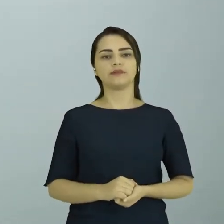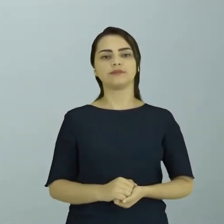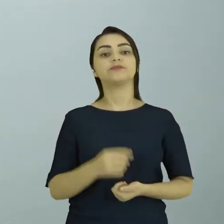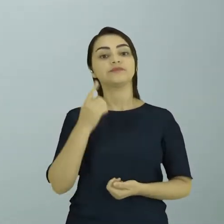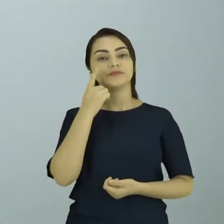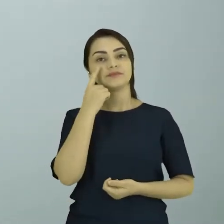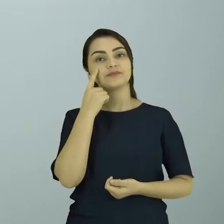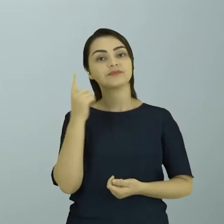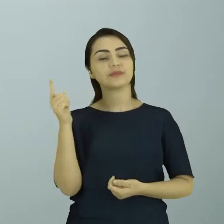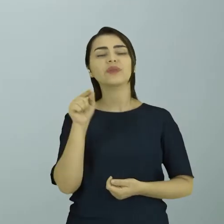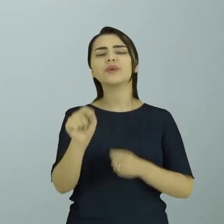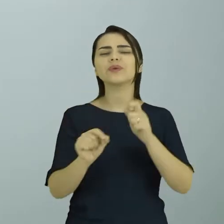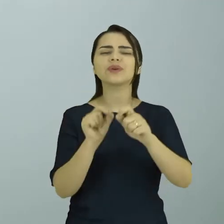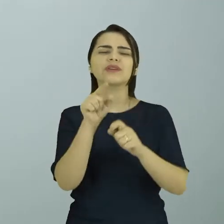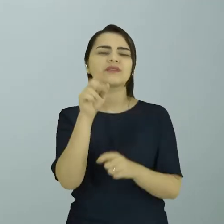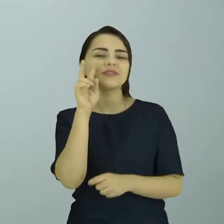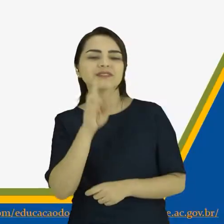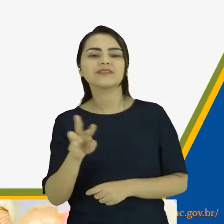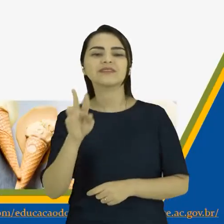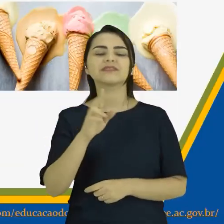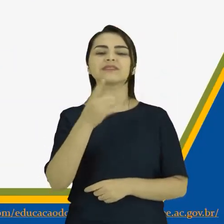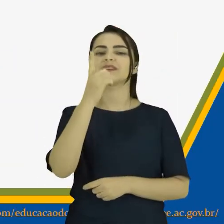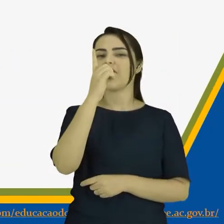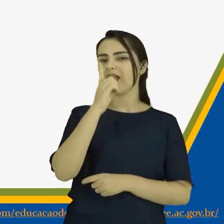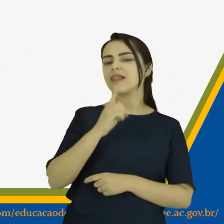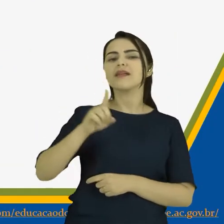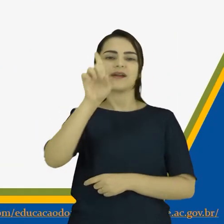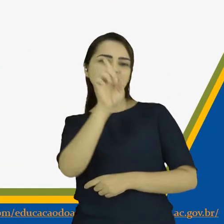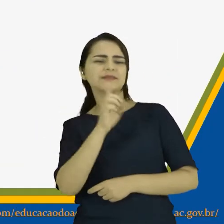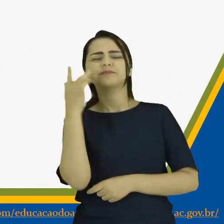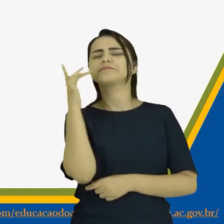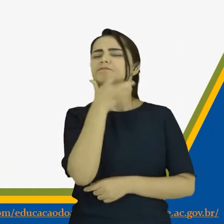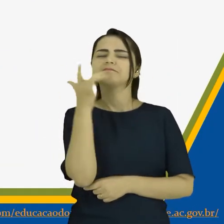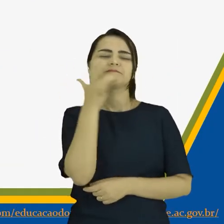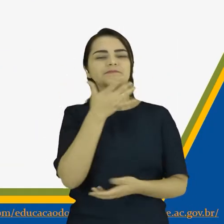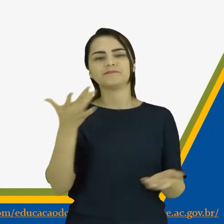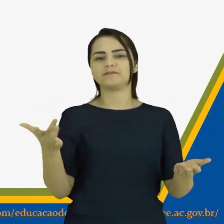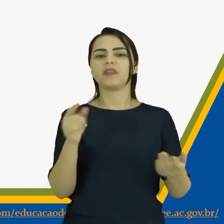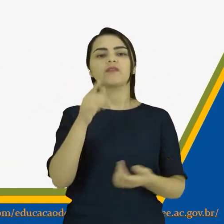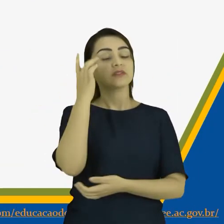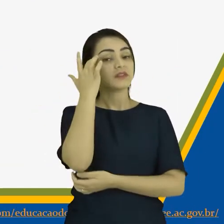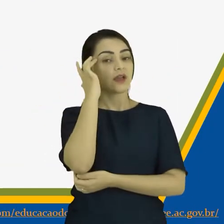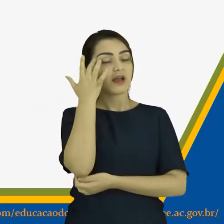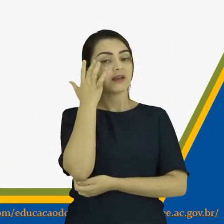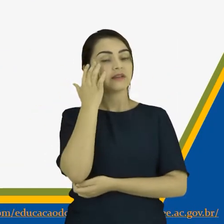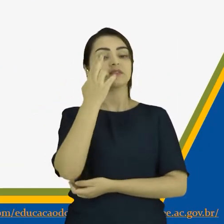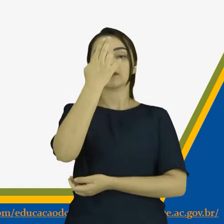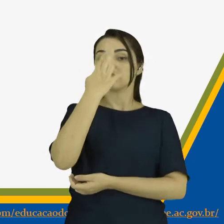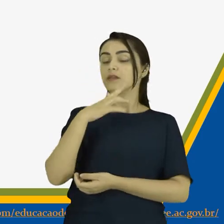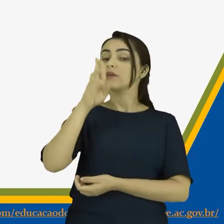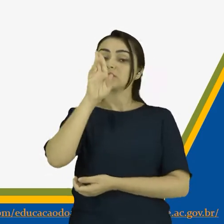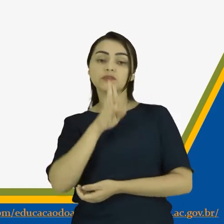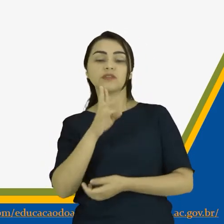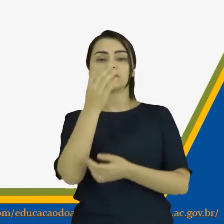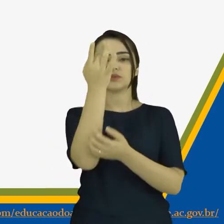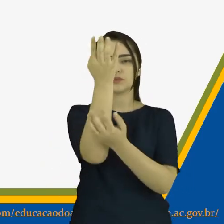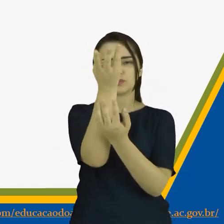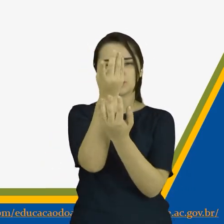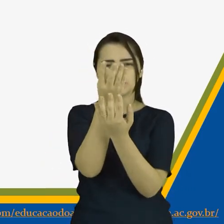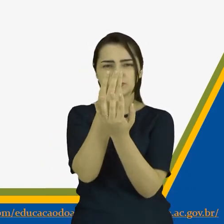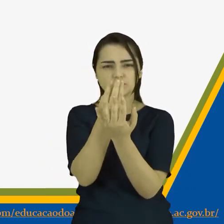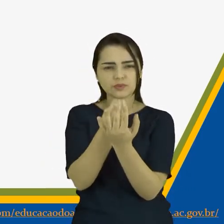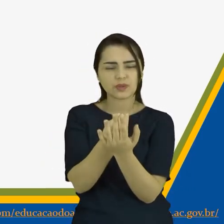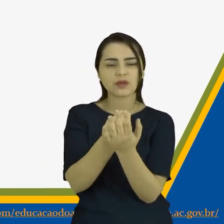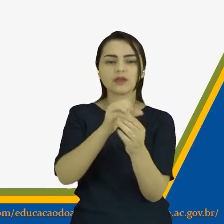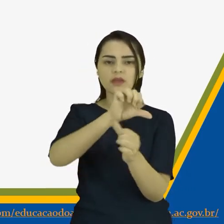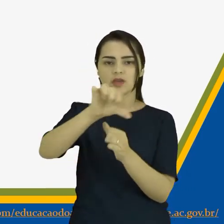Olha aí o que vocês estão vendo, um sorvete delicioso. Você acha que o sorvete derretendo é